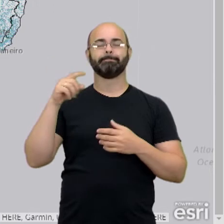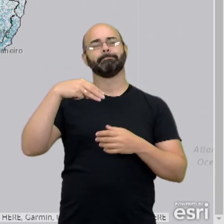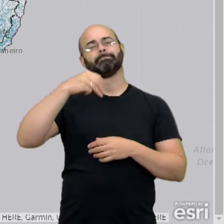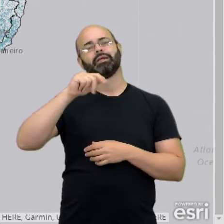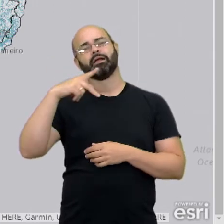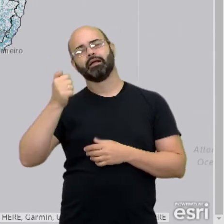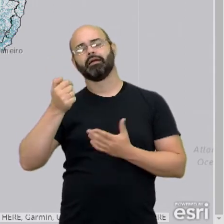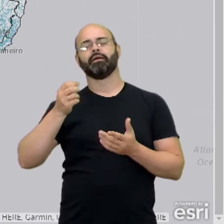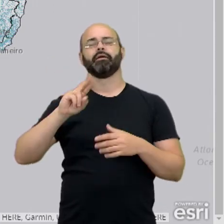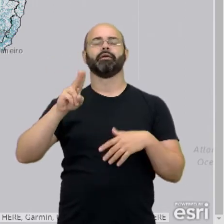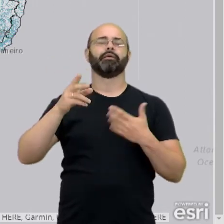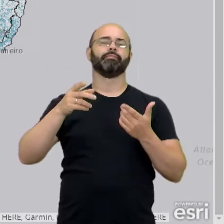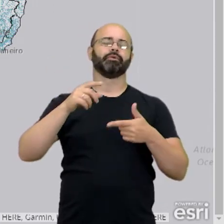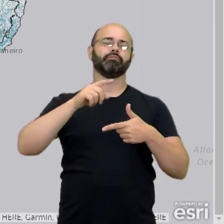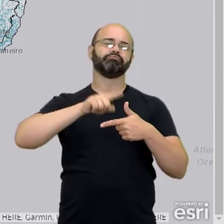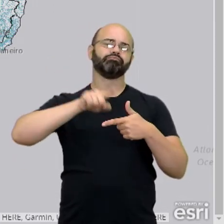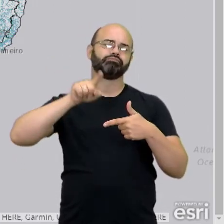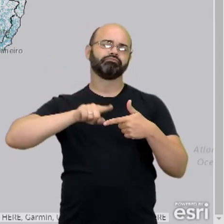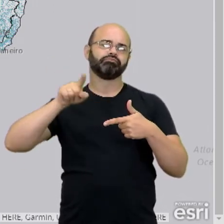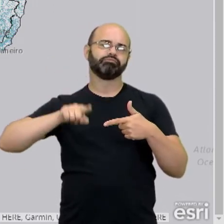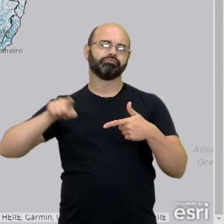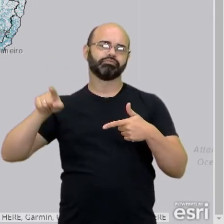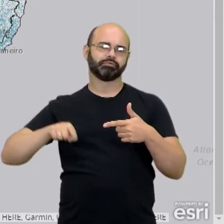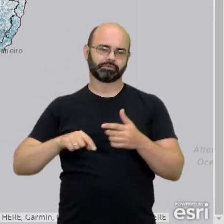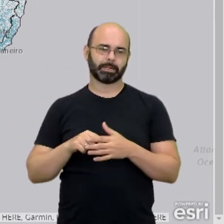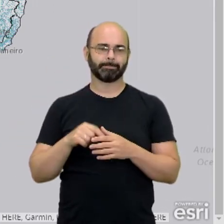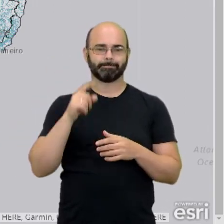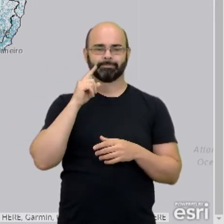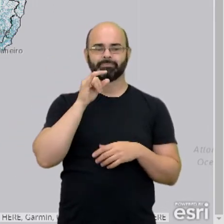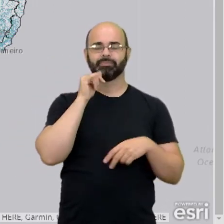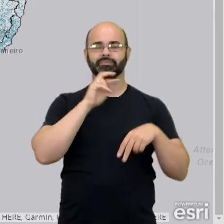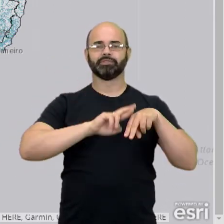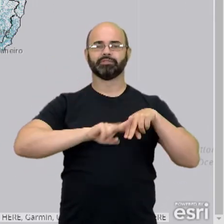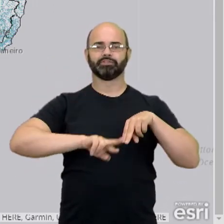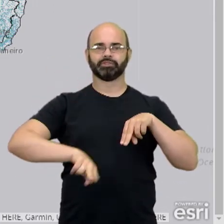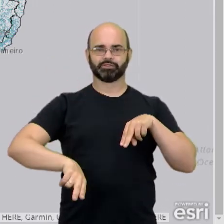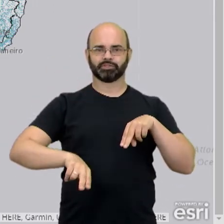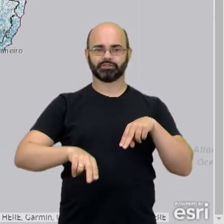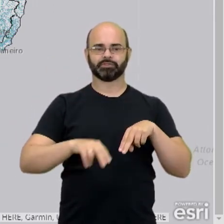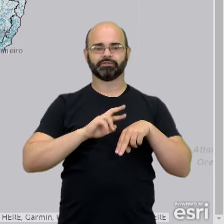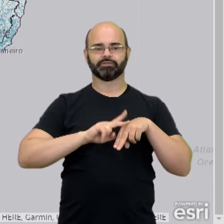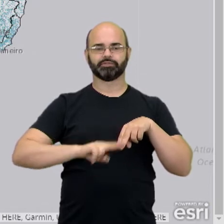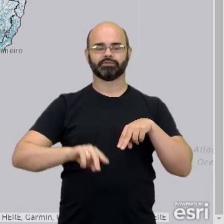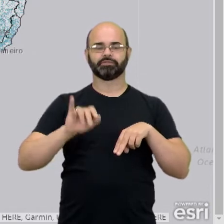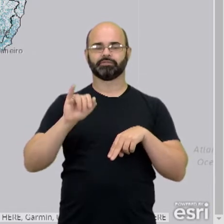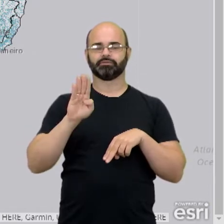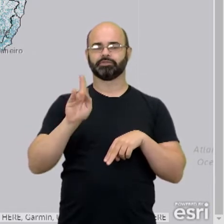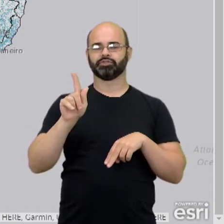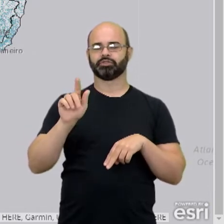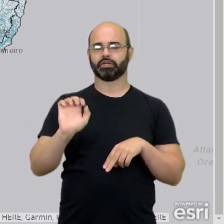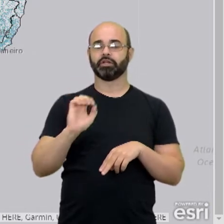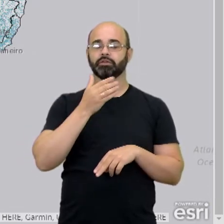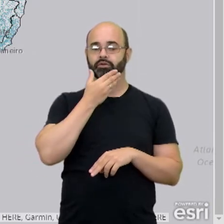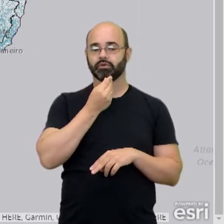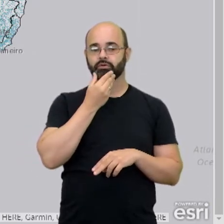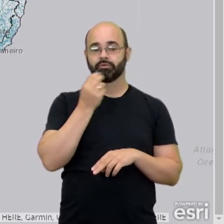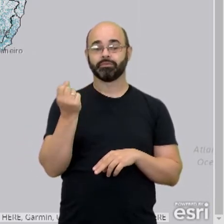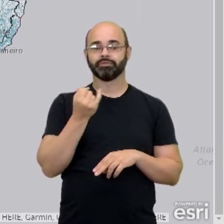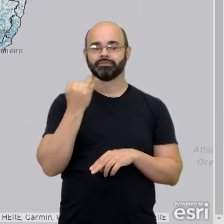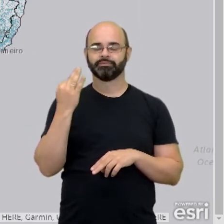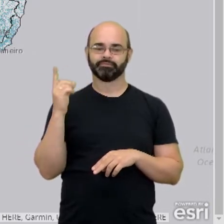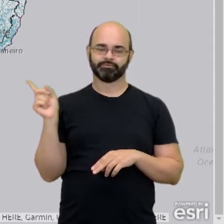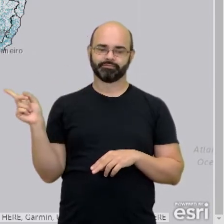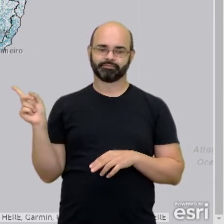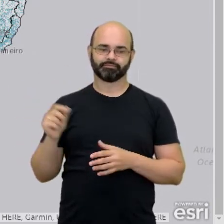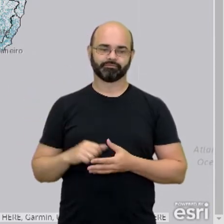sobre, né, a questão do gênero, né, no caso aí o sexo, né, como se fala no IBGE, homens, né, então tem aí a quantidade de